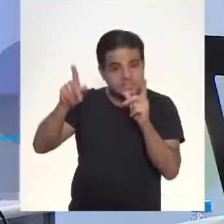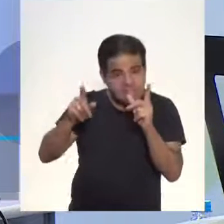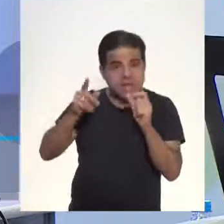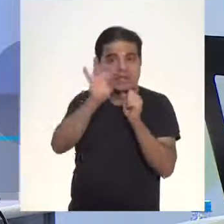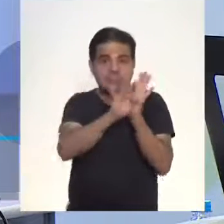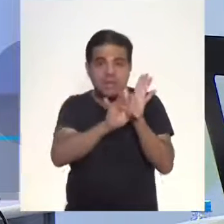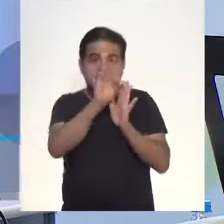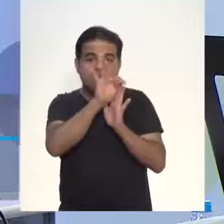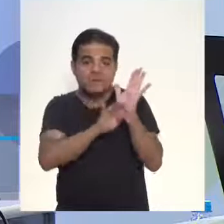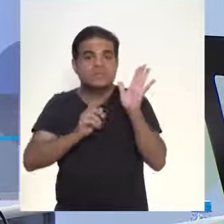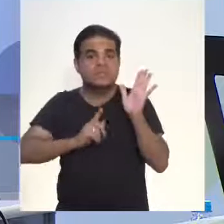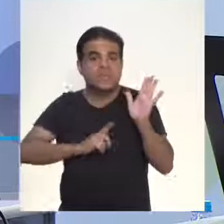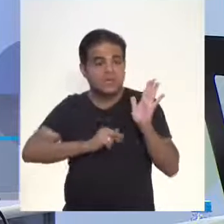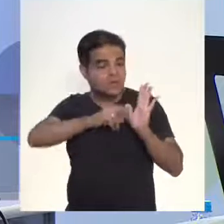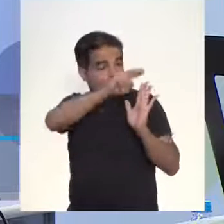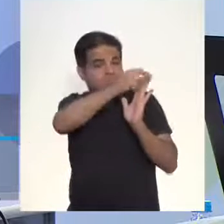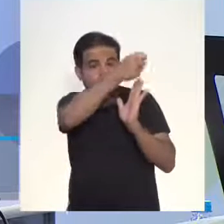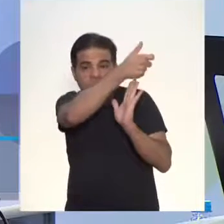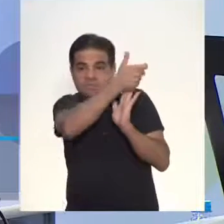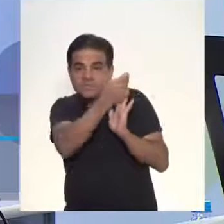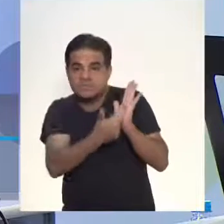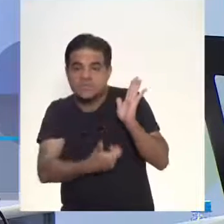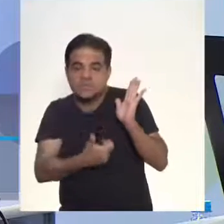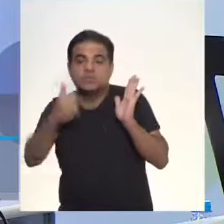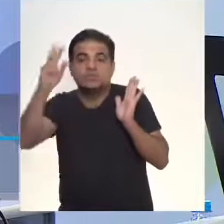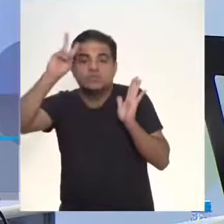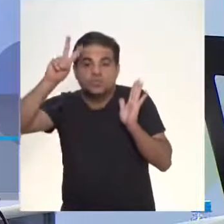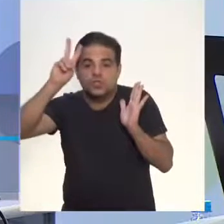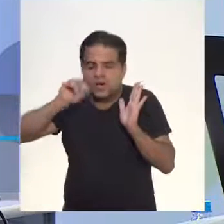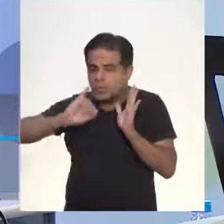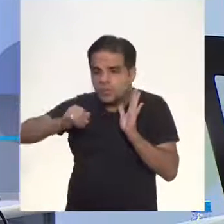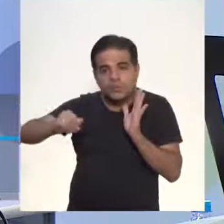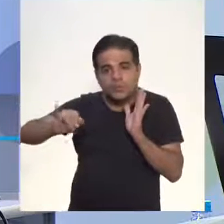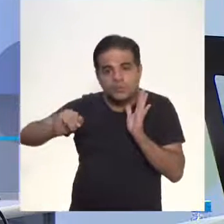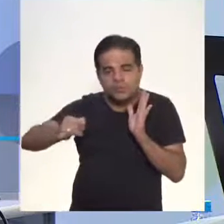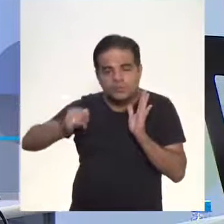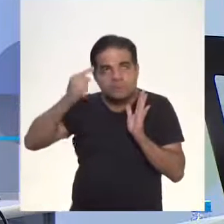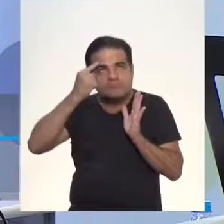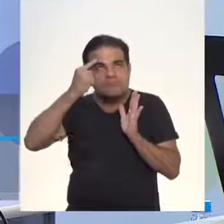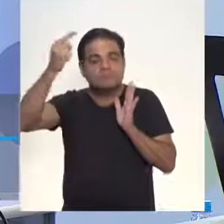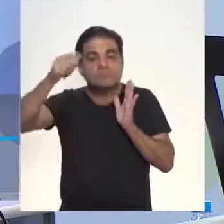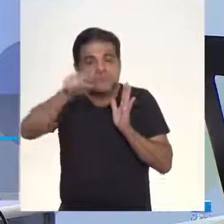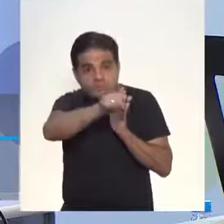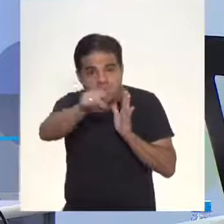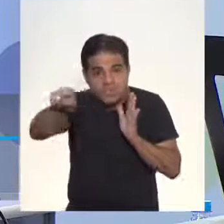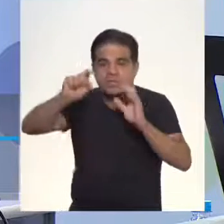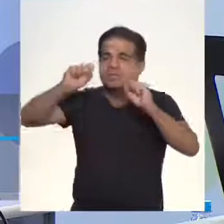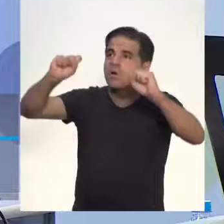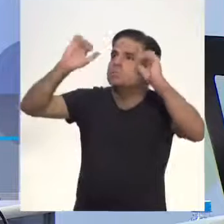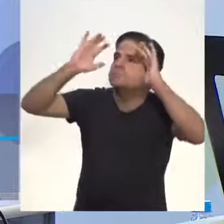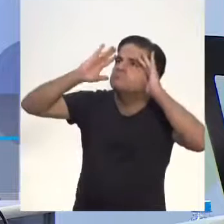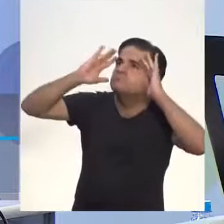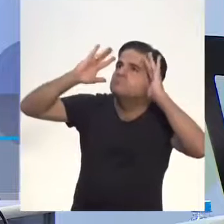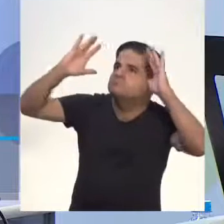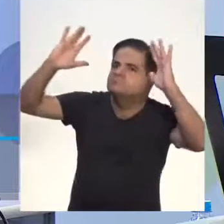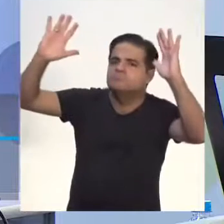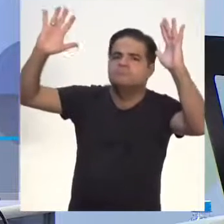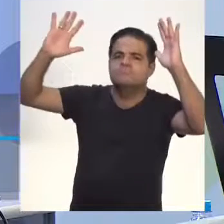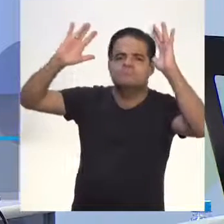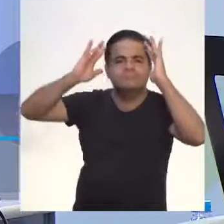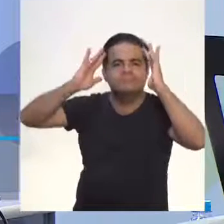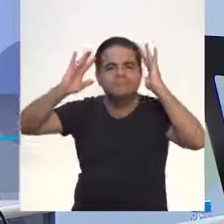textos, tem um roteiro ali contando histórias, né? Então fica aí para vocês imaginarem o que se passava aí